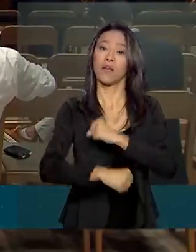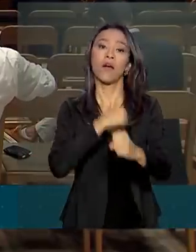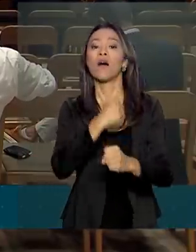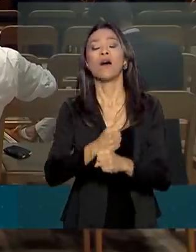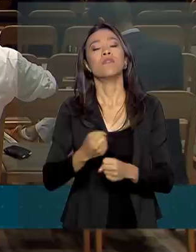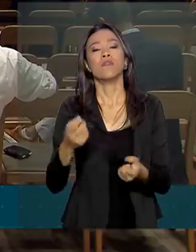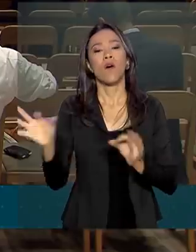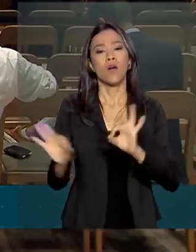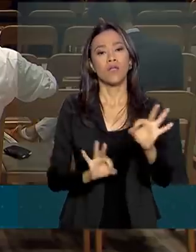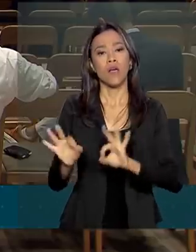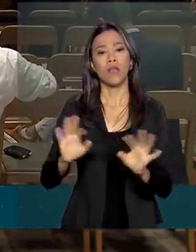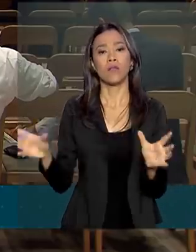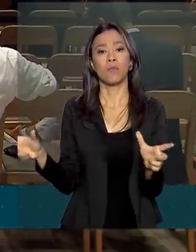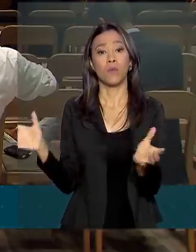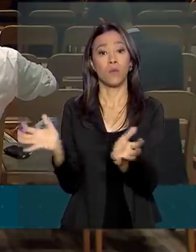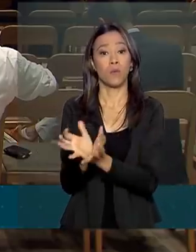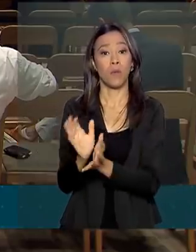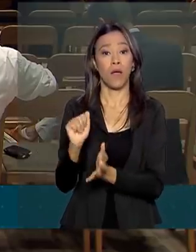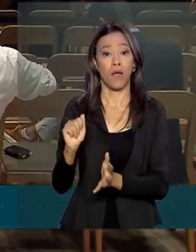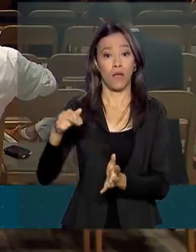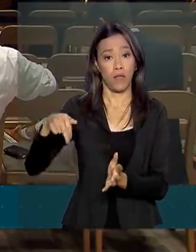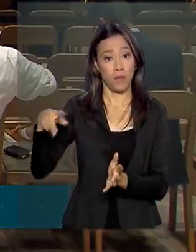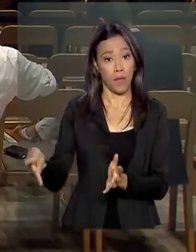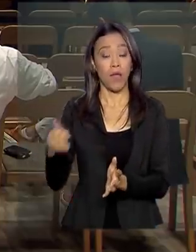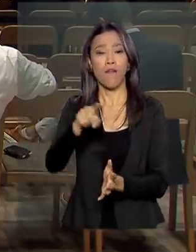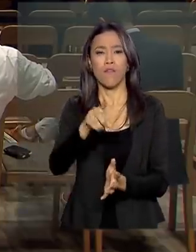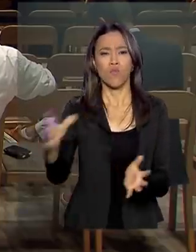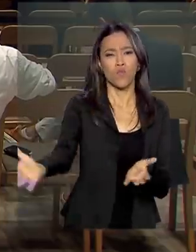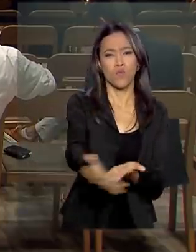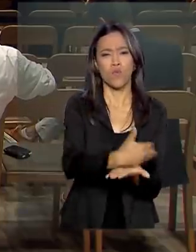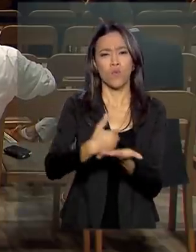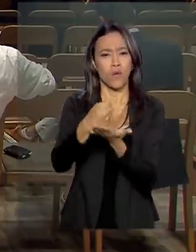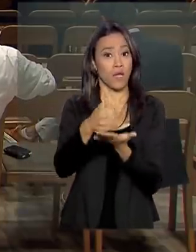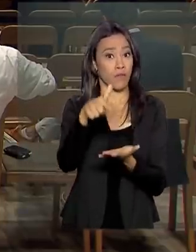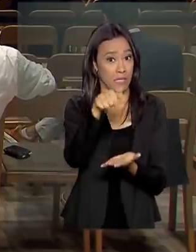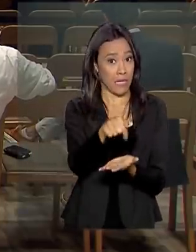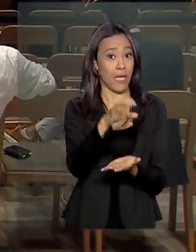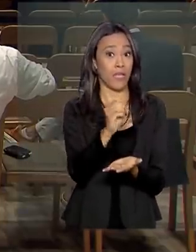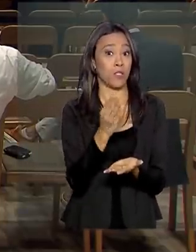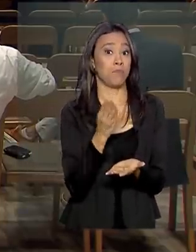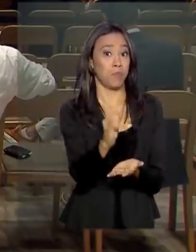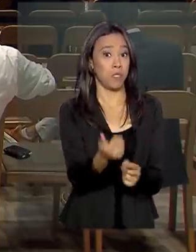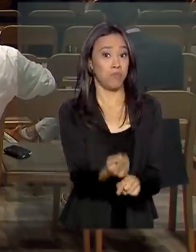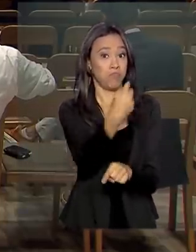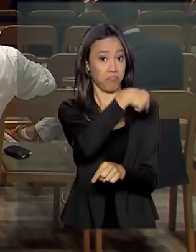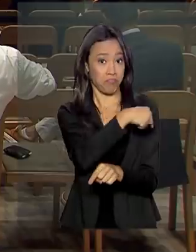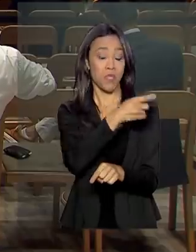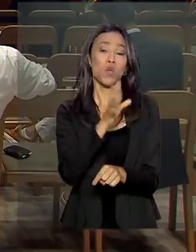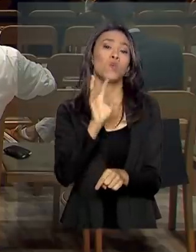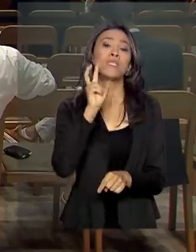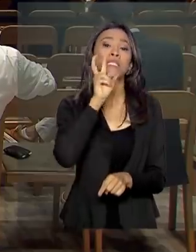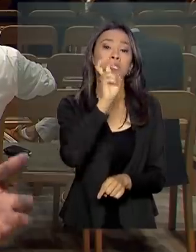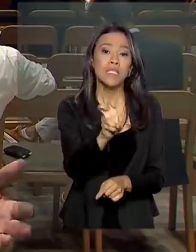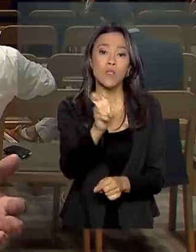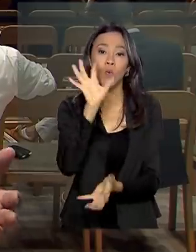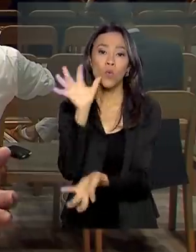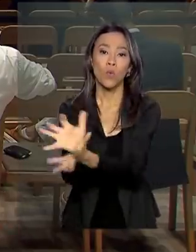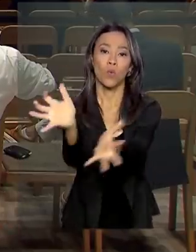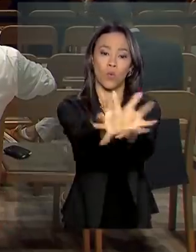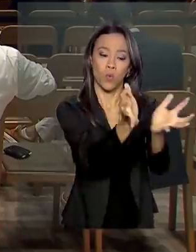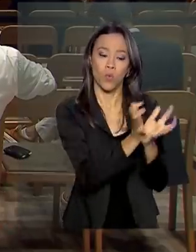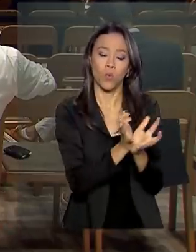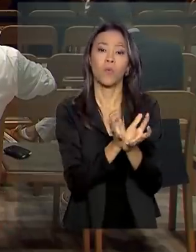de partilha de produção espera arrecadação de um bônus total de 7 bilhões e 800 milhões de reais os cinco blocos colocados em disputa